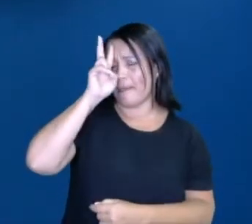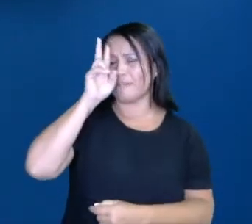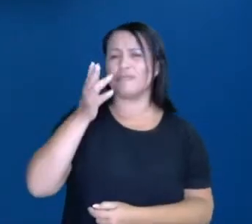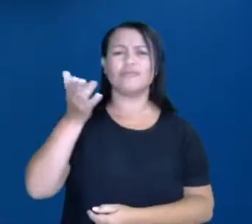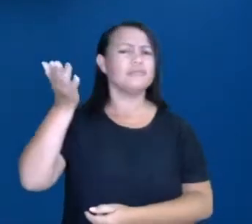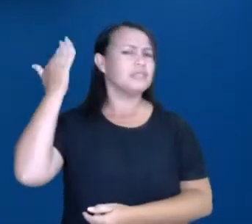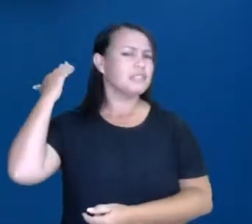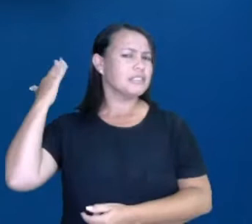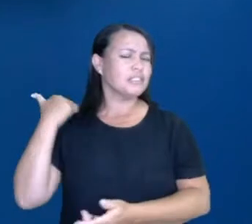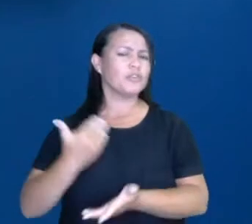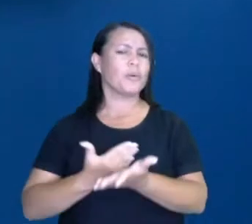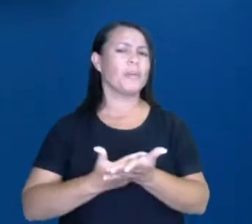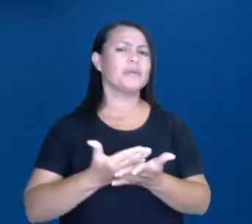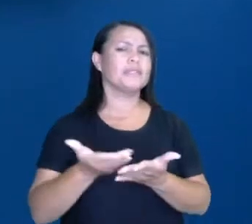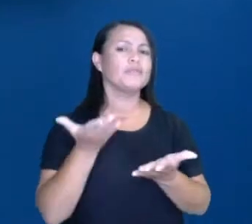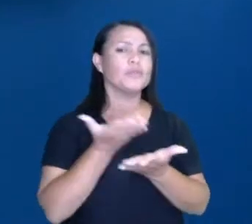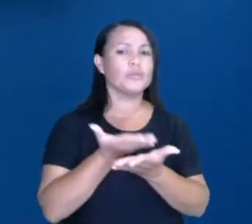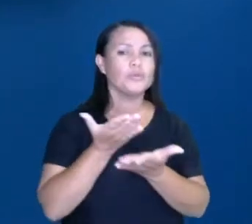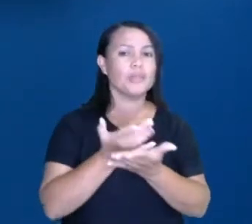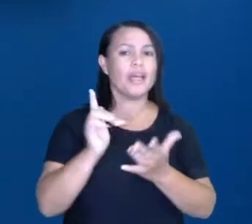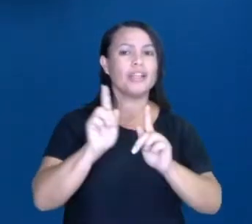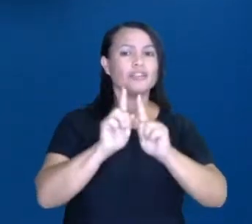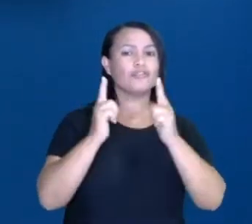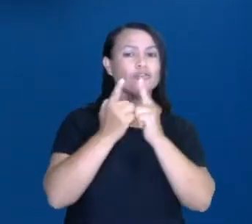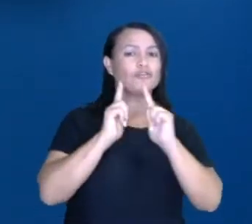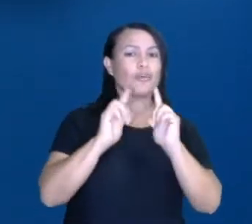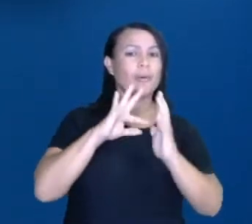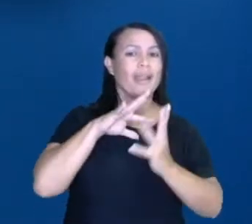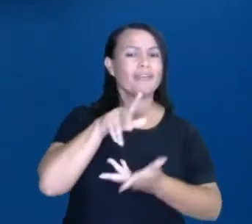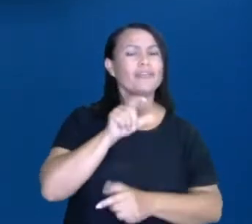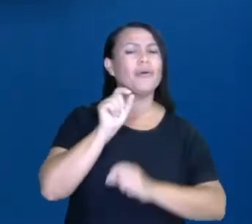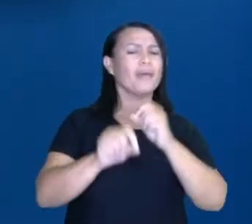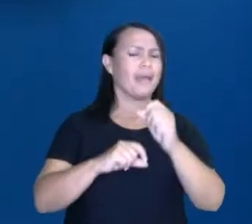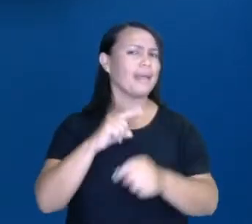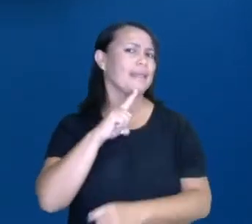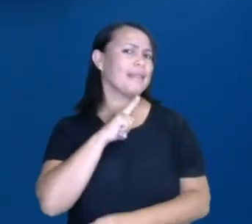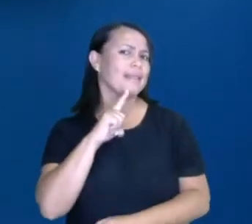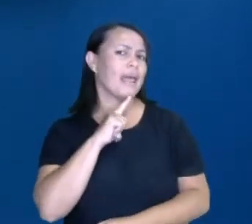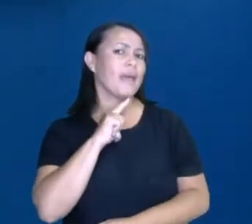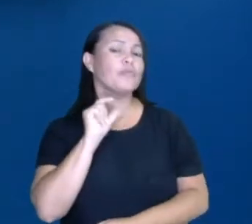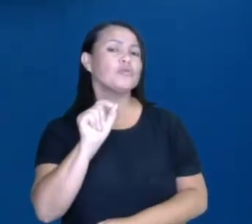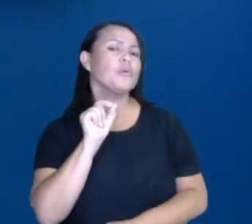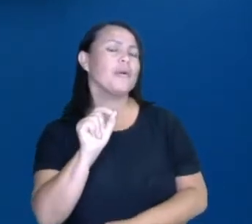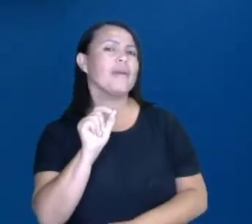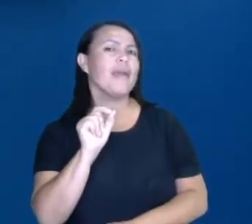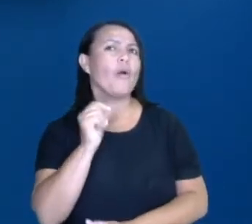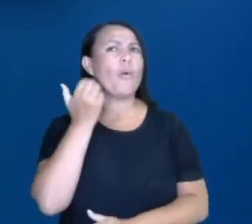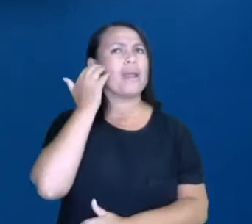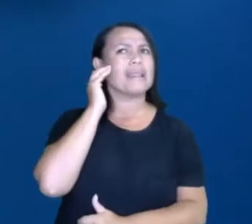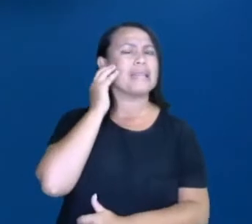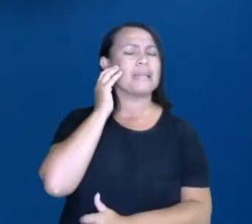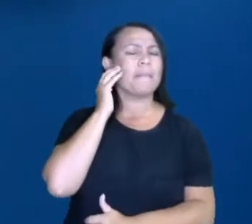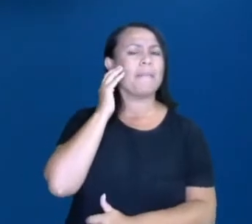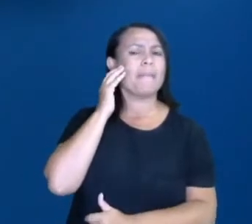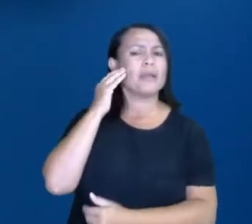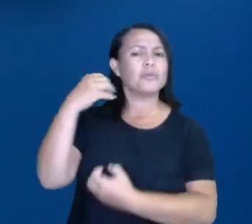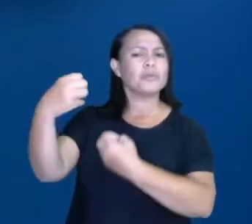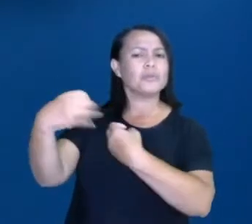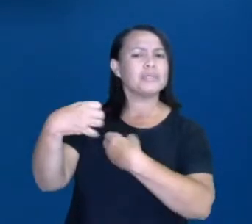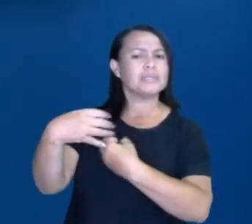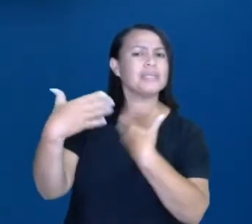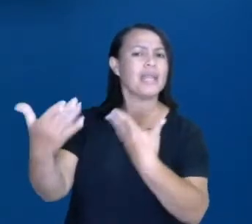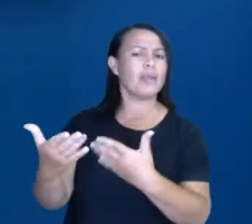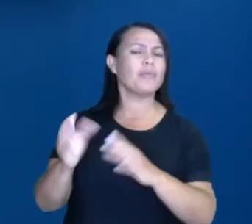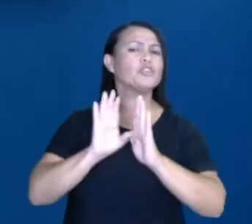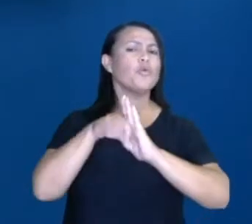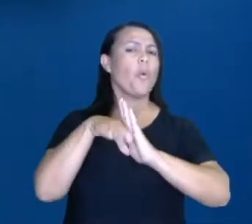Desde que a gente começou a estudar geografia, que a gente tem essa interpretação passada para a gente, esse conceito passado